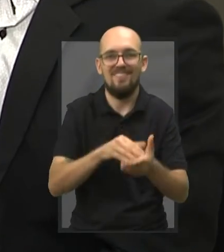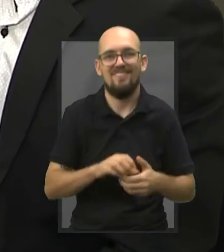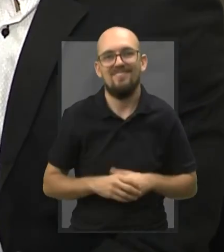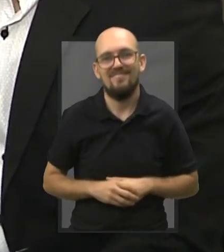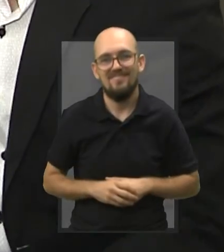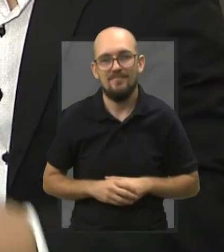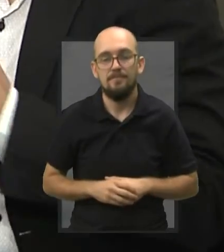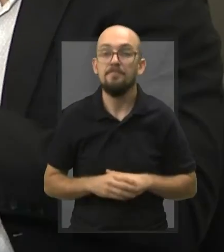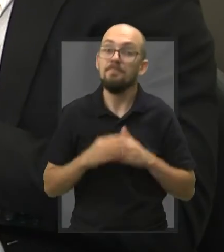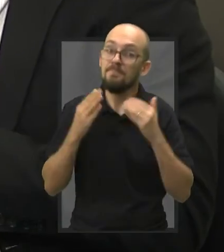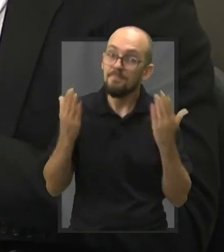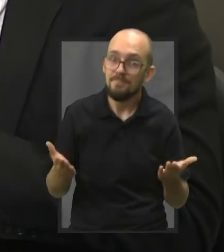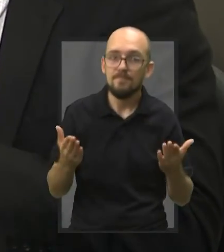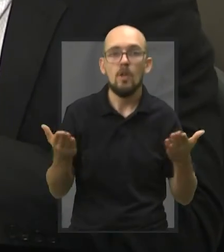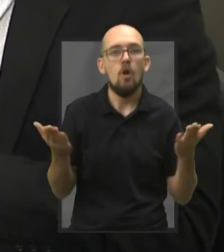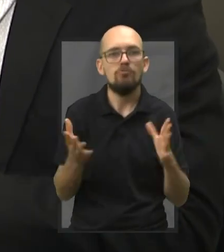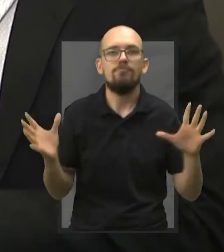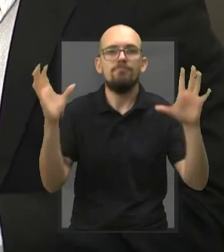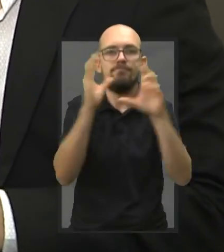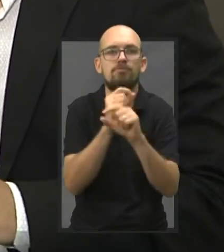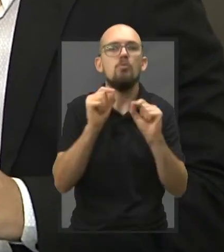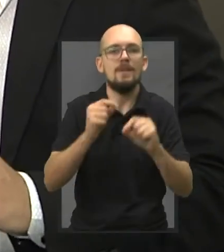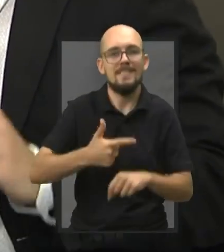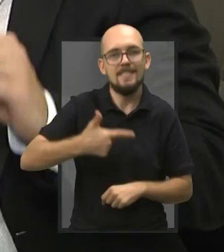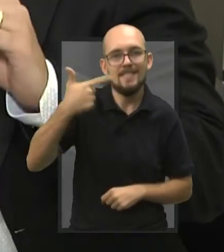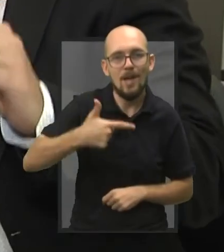próxima. Tá aí. Esta foi a segunda